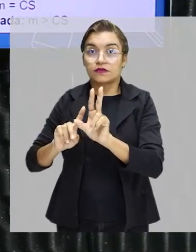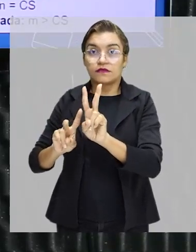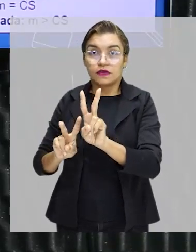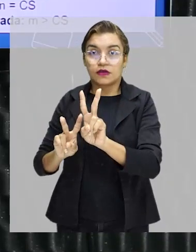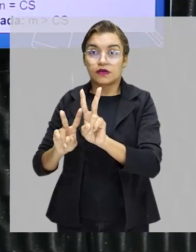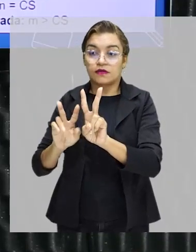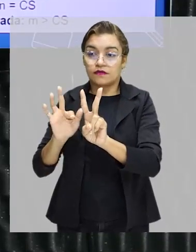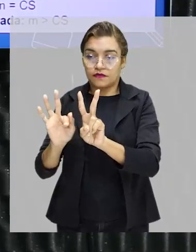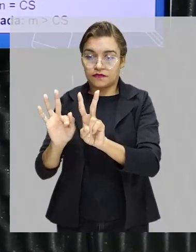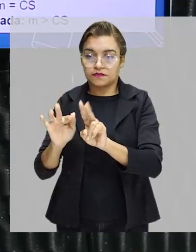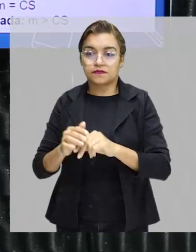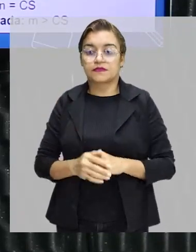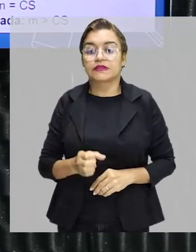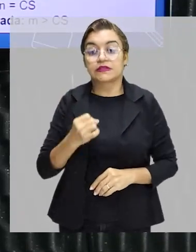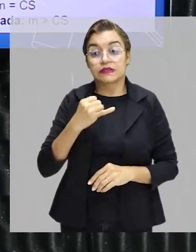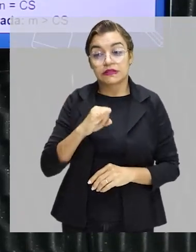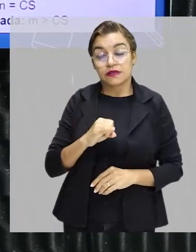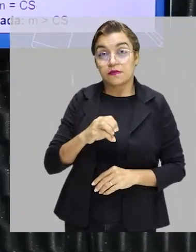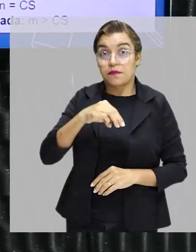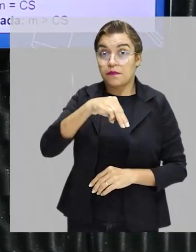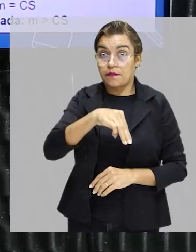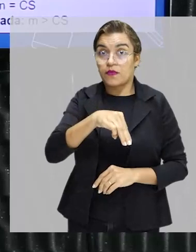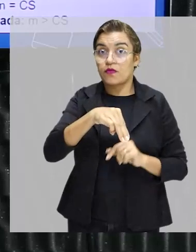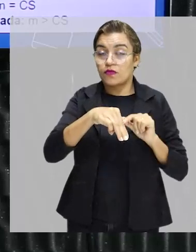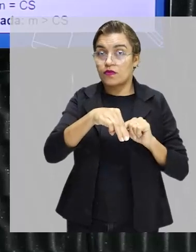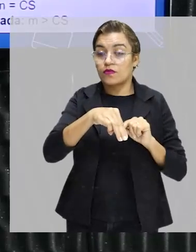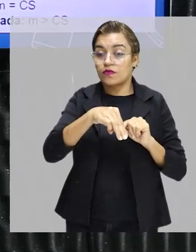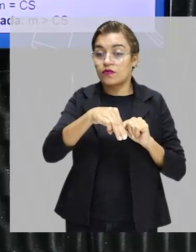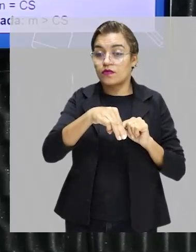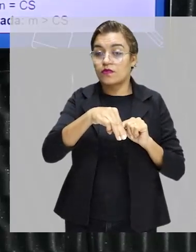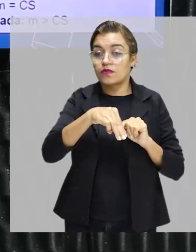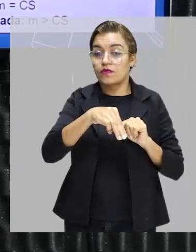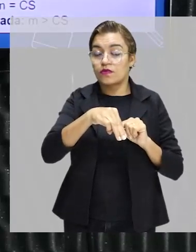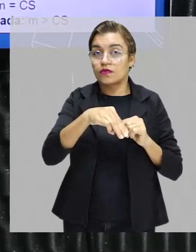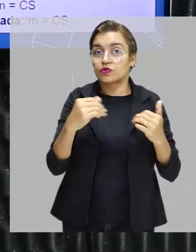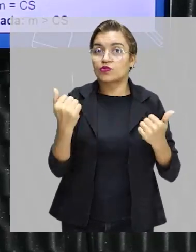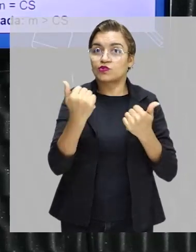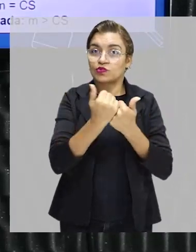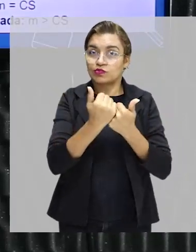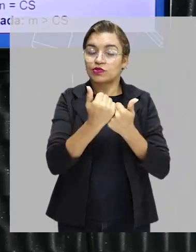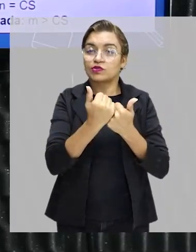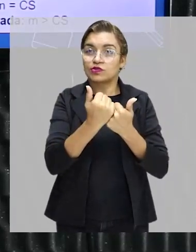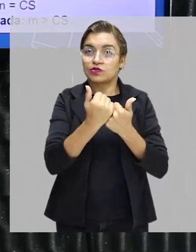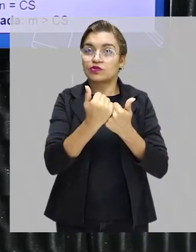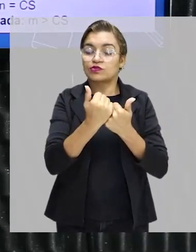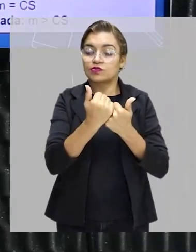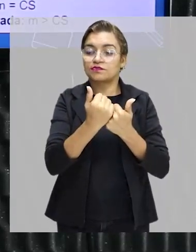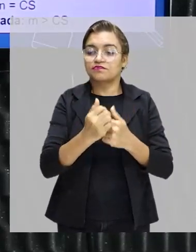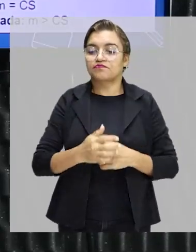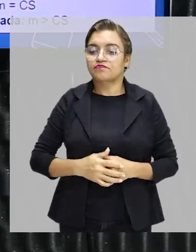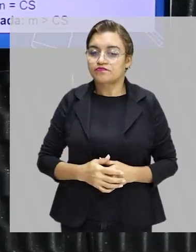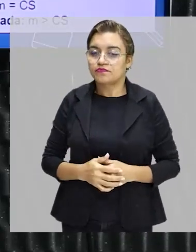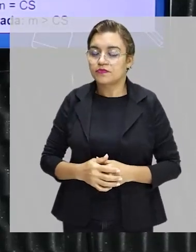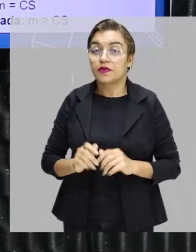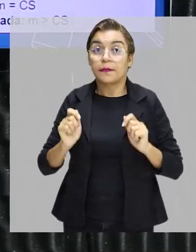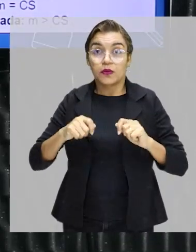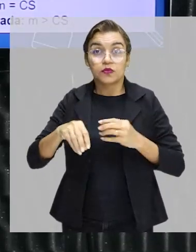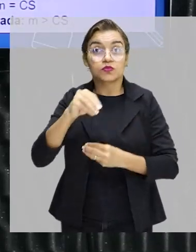concentração. Se for molaridade, então, no lugar do C, vou colocar o M. Podemos